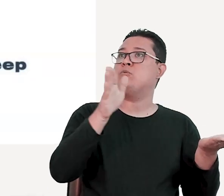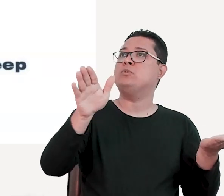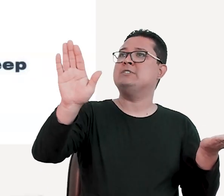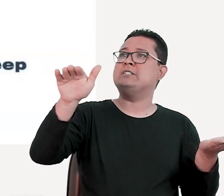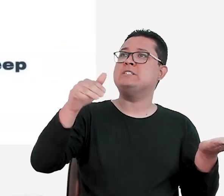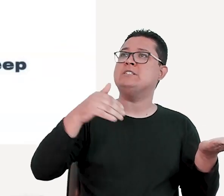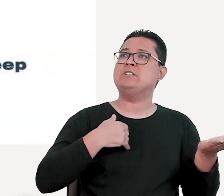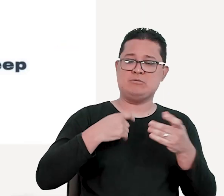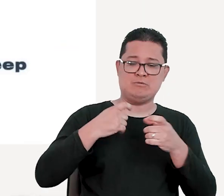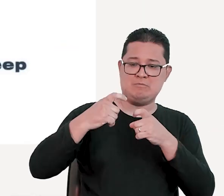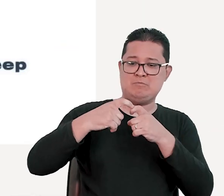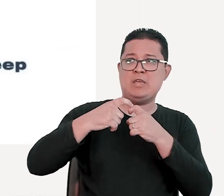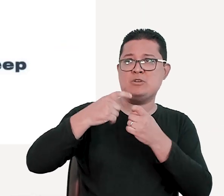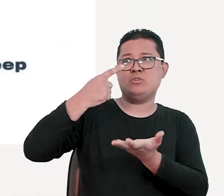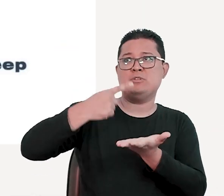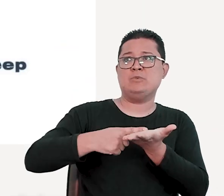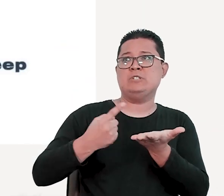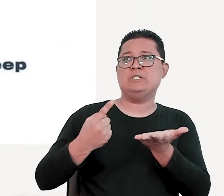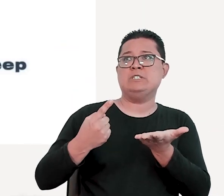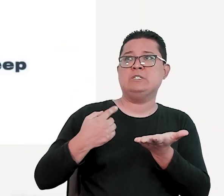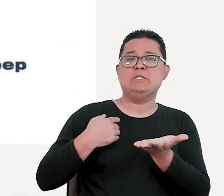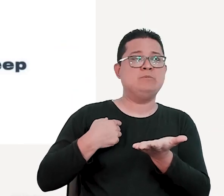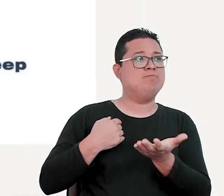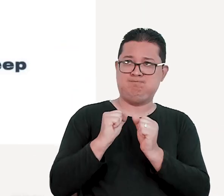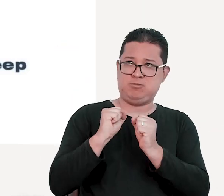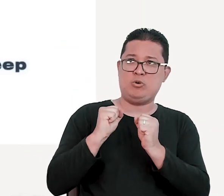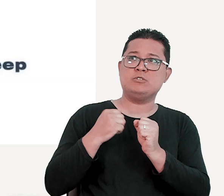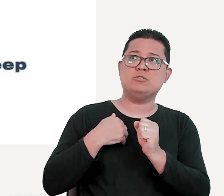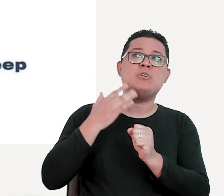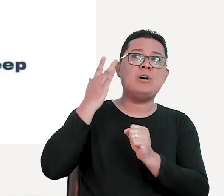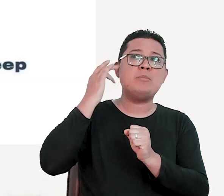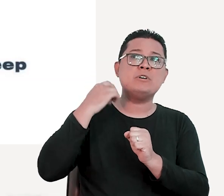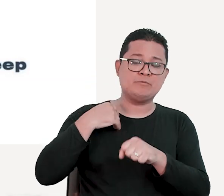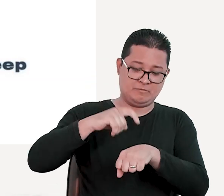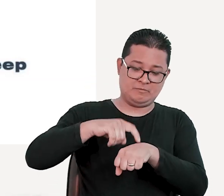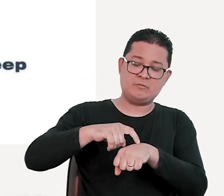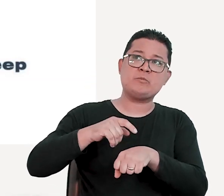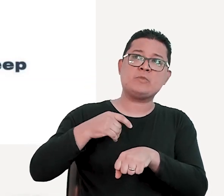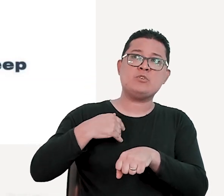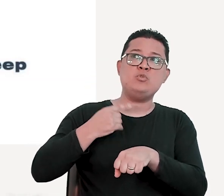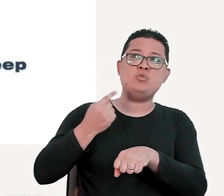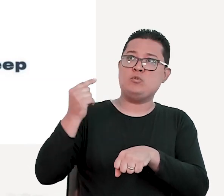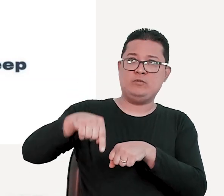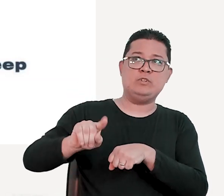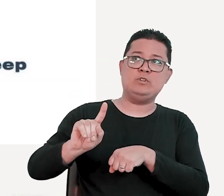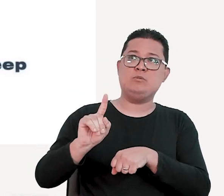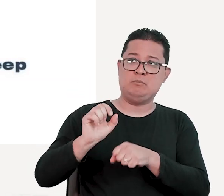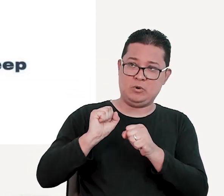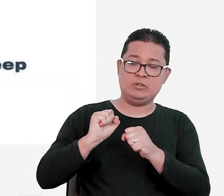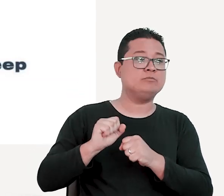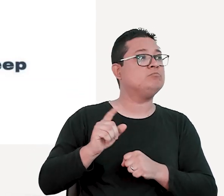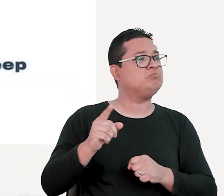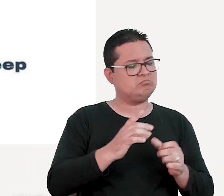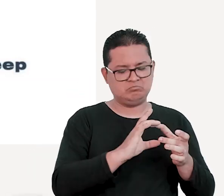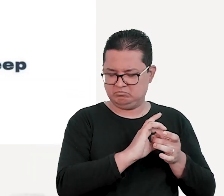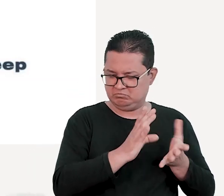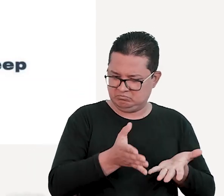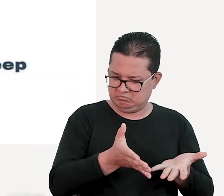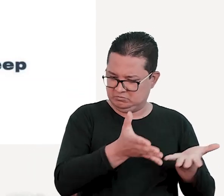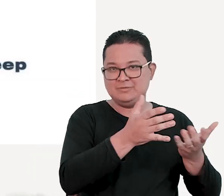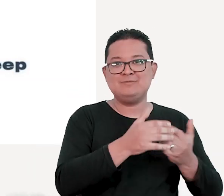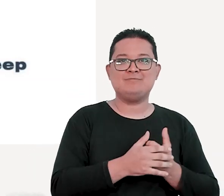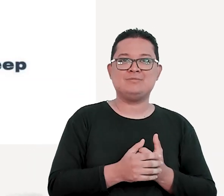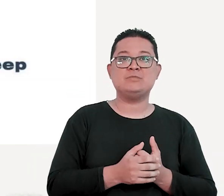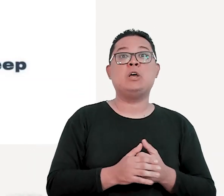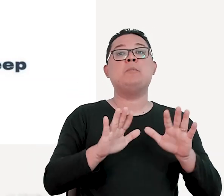é demanda, tá? Se eles falam para você, Laura, você precisa pegar e rever a jornada desse aplicativo aqui, ver o tom